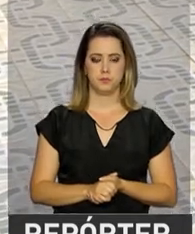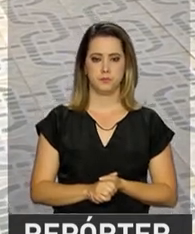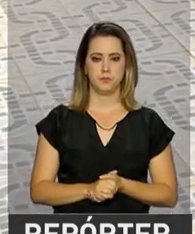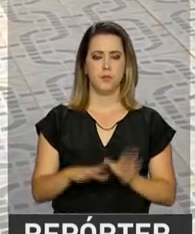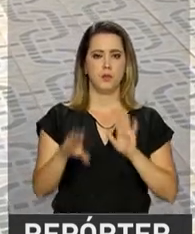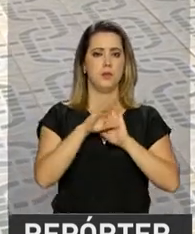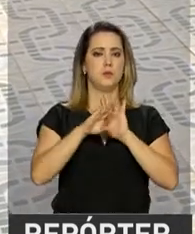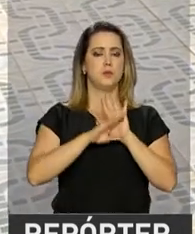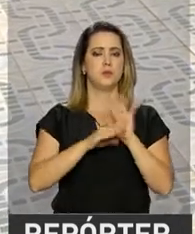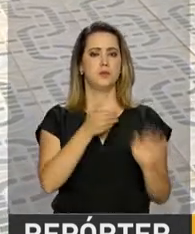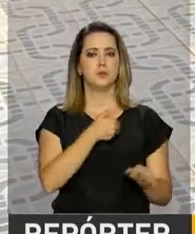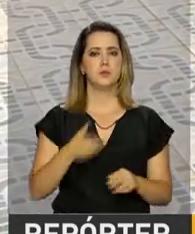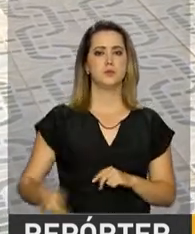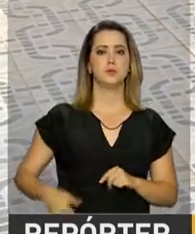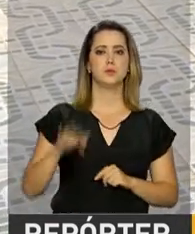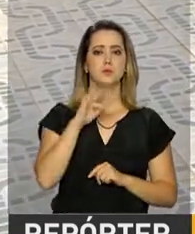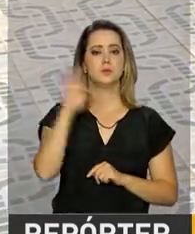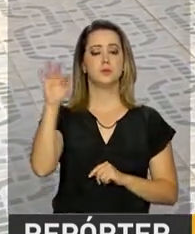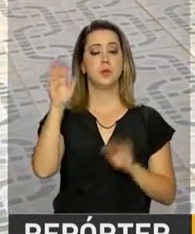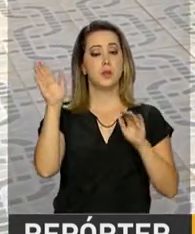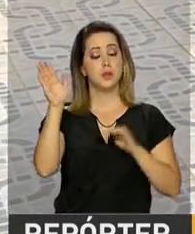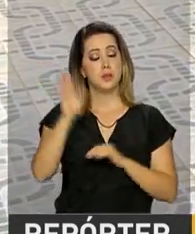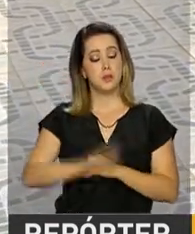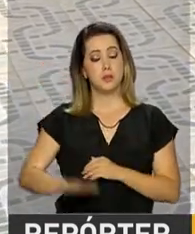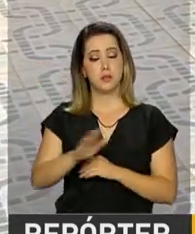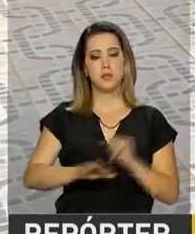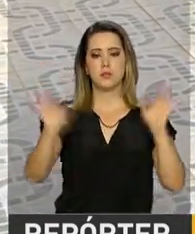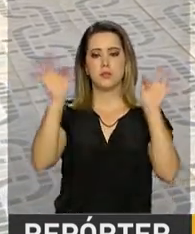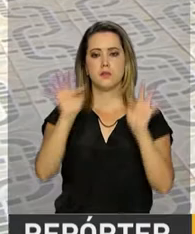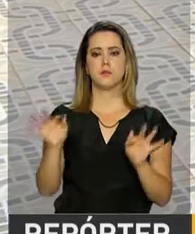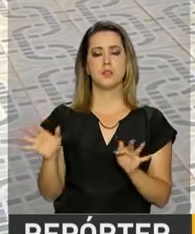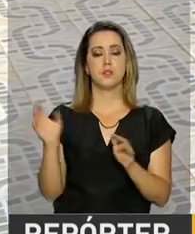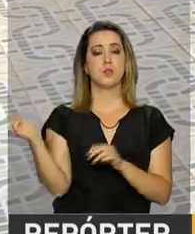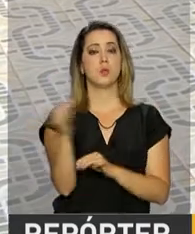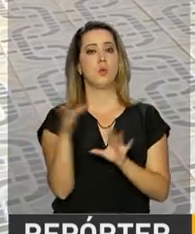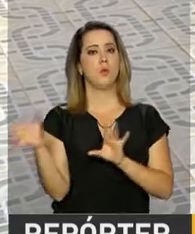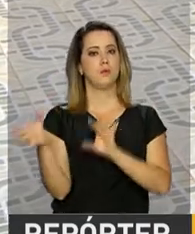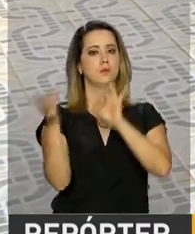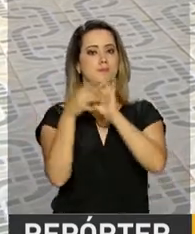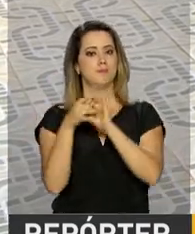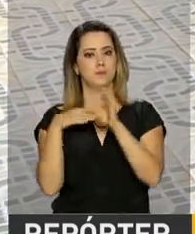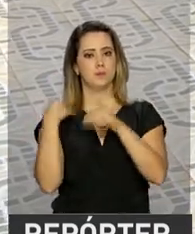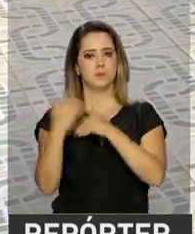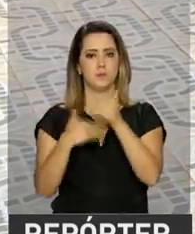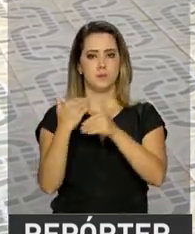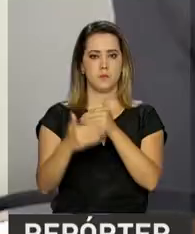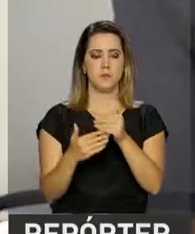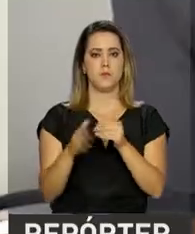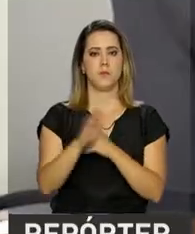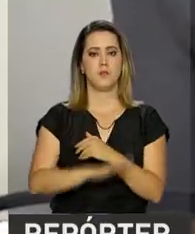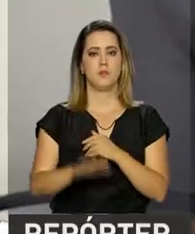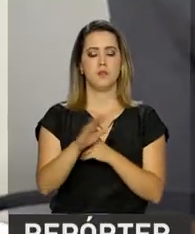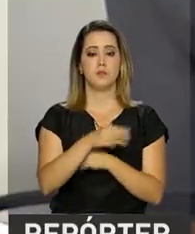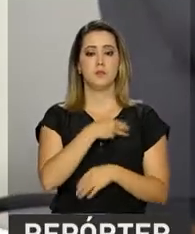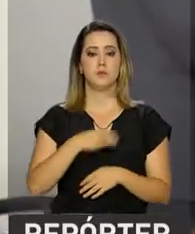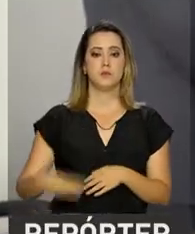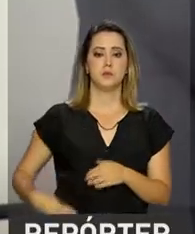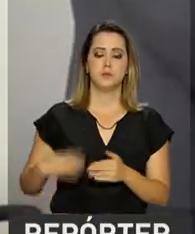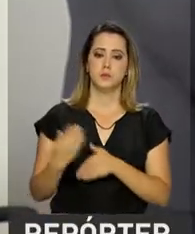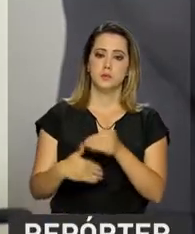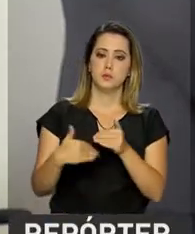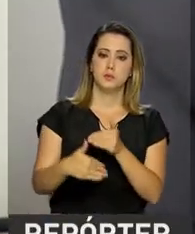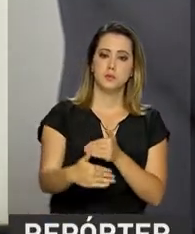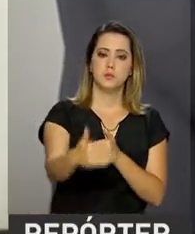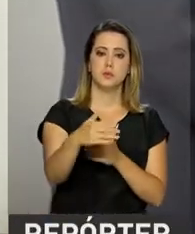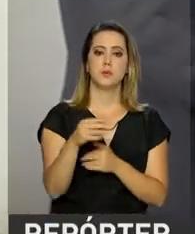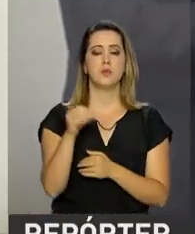O programa do Governo Federal Criança Feliz agora conta com novos parceiros na promoção do desenvolvimento integral infantil. Os ministros do Desenvolvimento